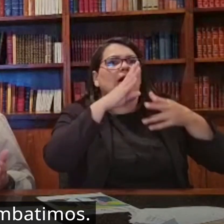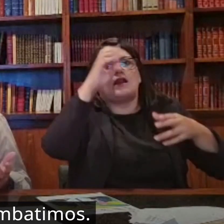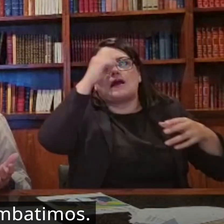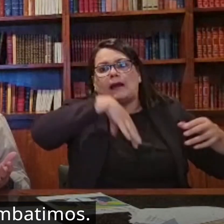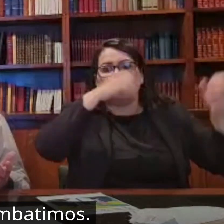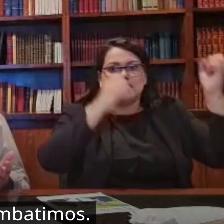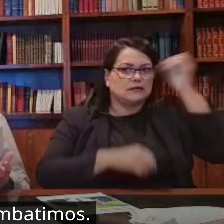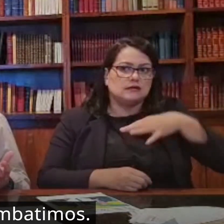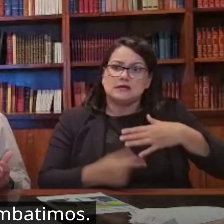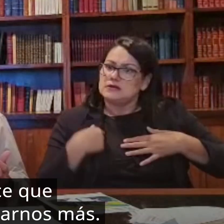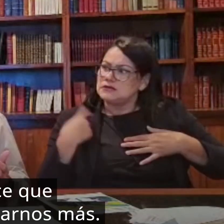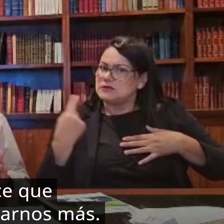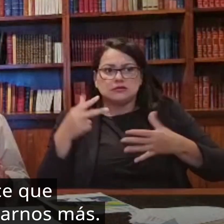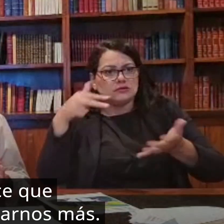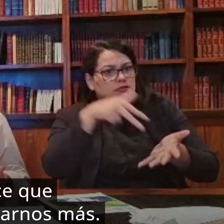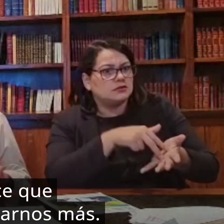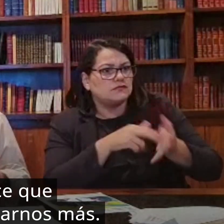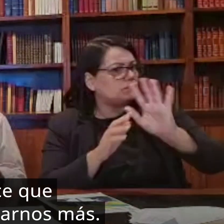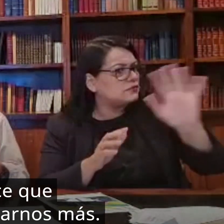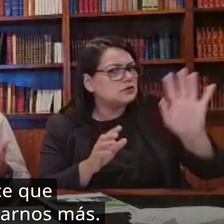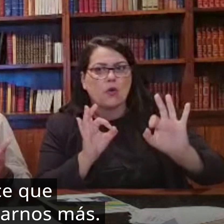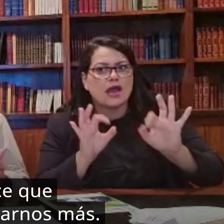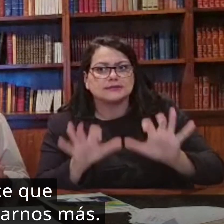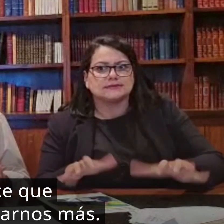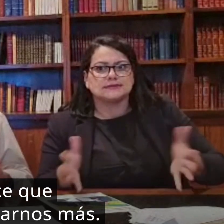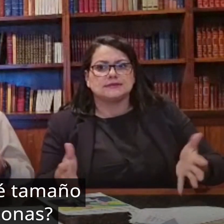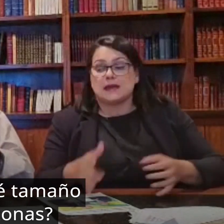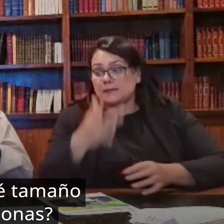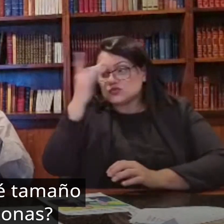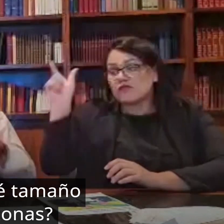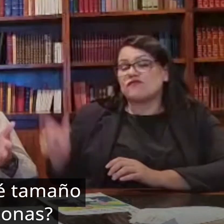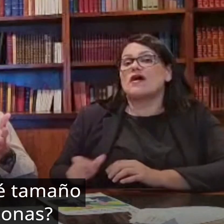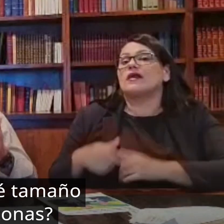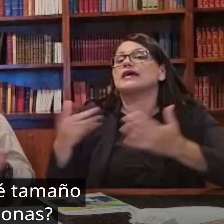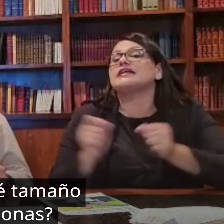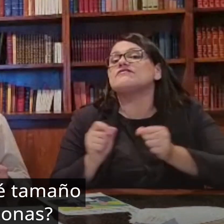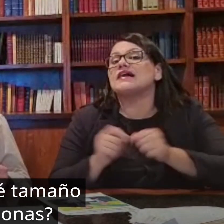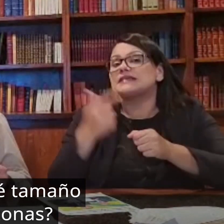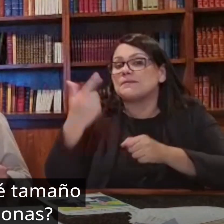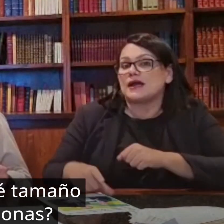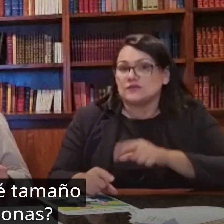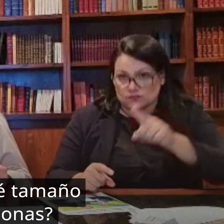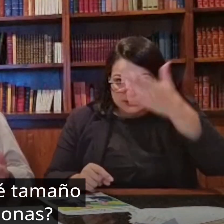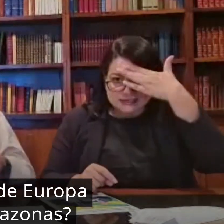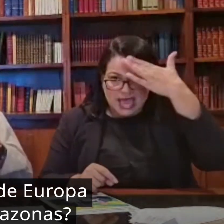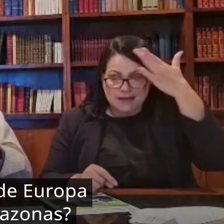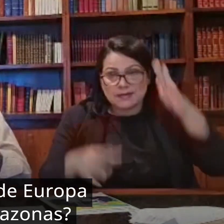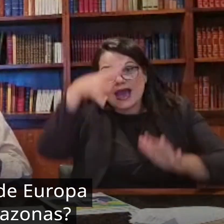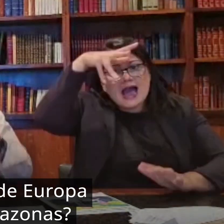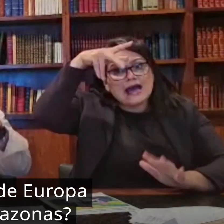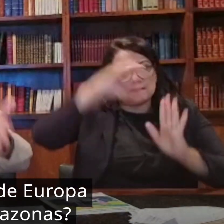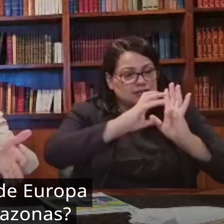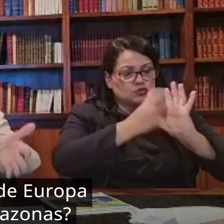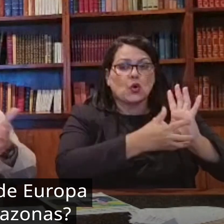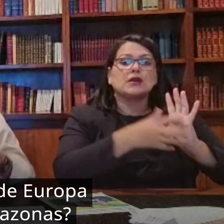nós combatemos isso. Agora alguns falam, tem que combater mais. Você sabe o tamanho da Amazônia? Quantos países da